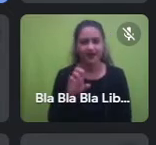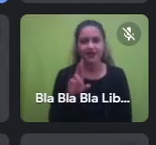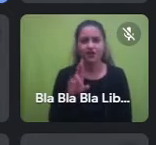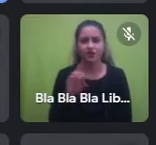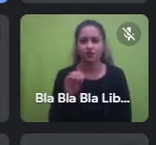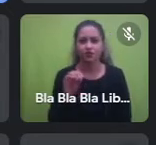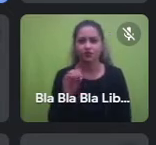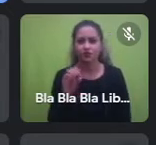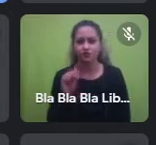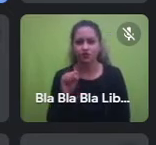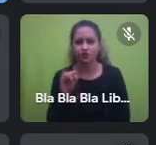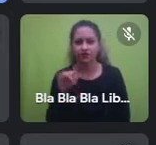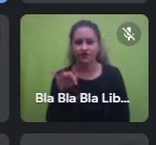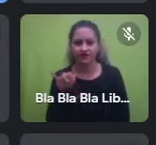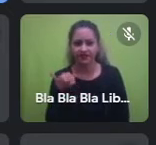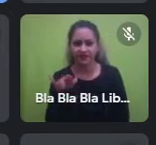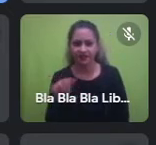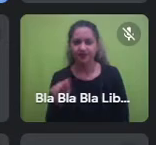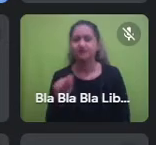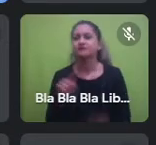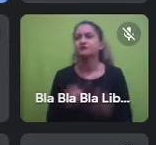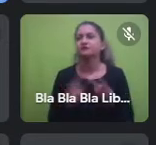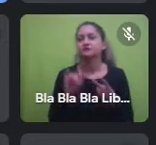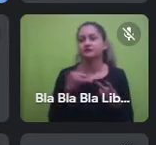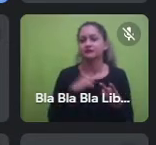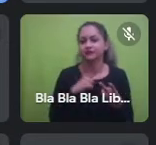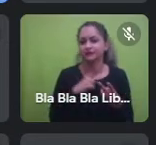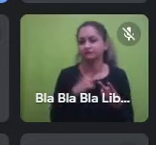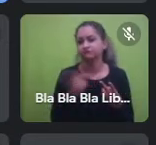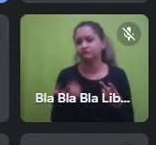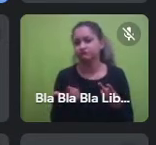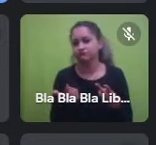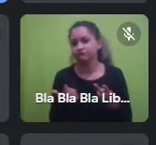eosinofilia, né, se a gente tem